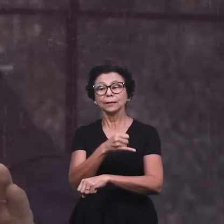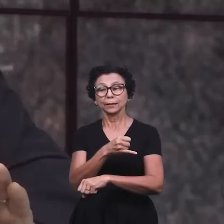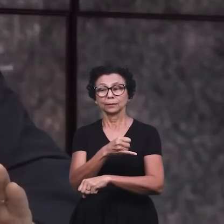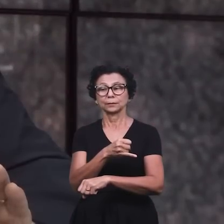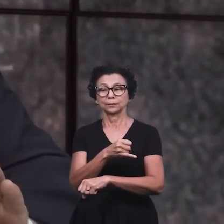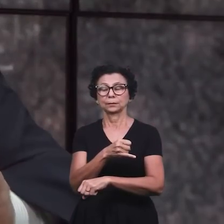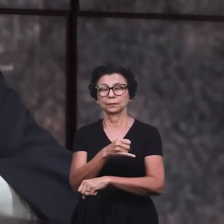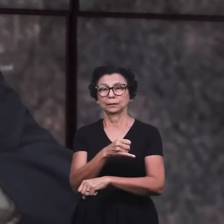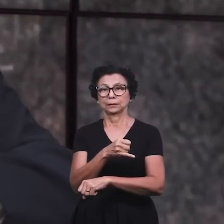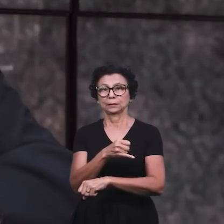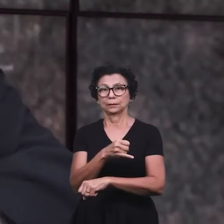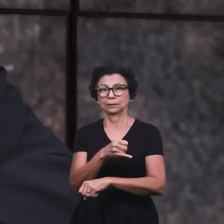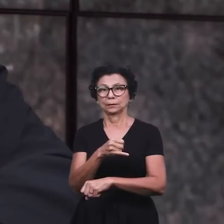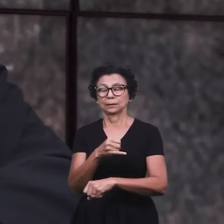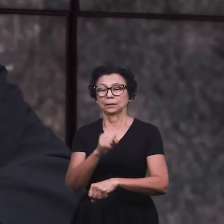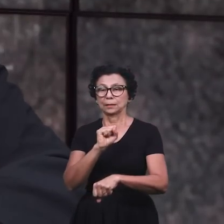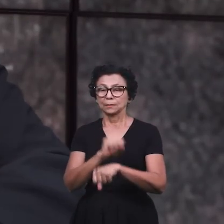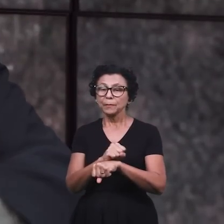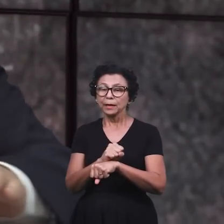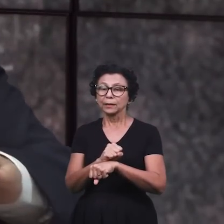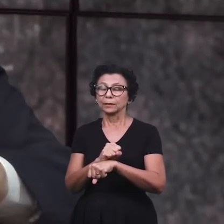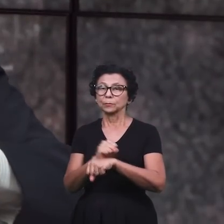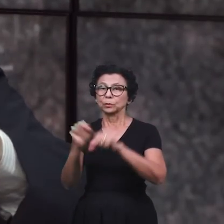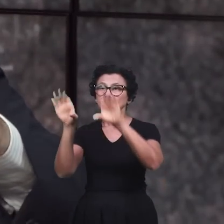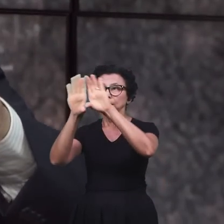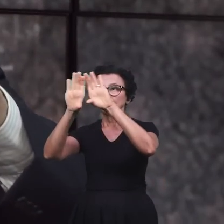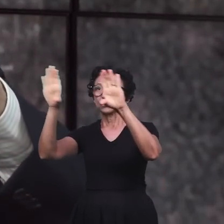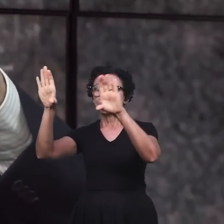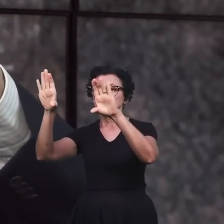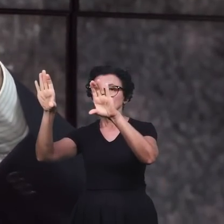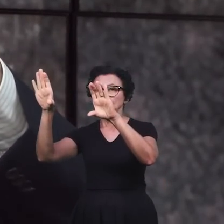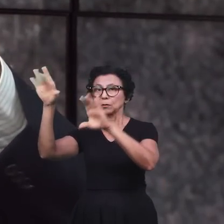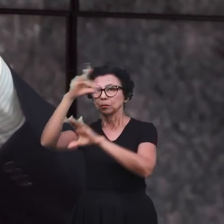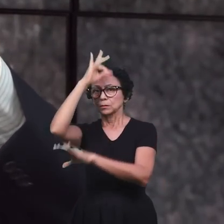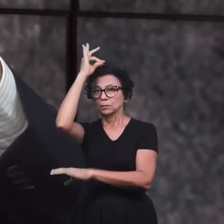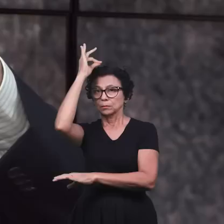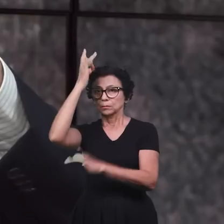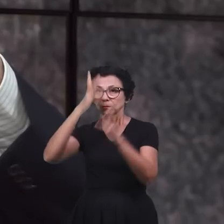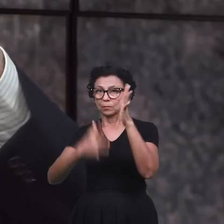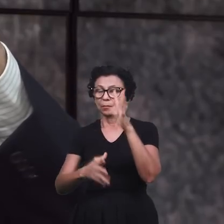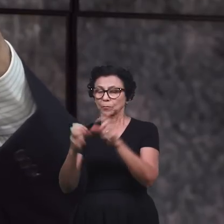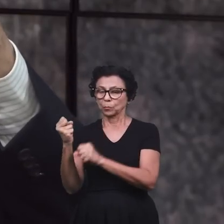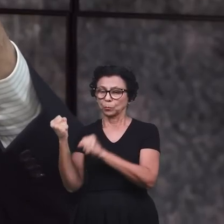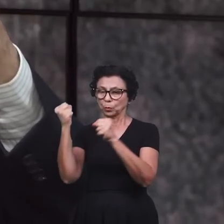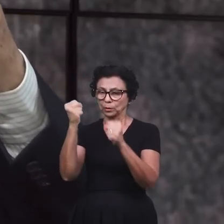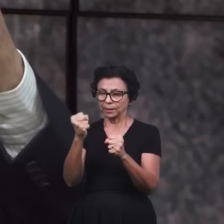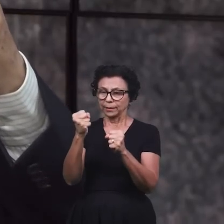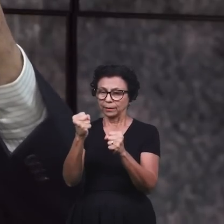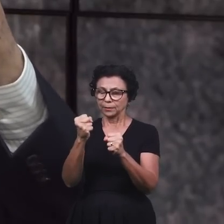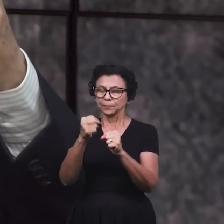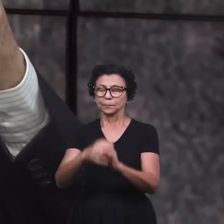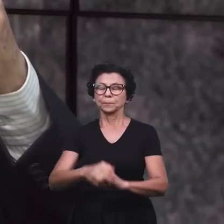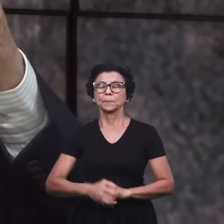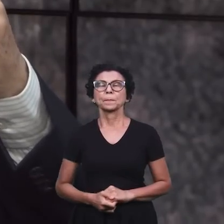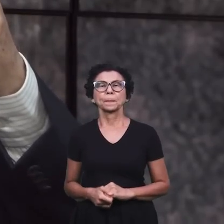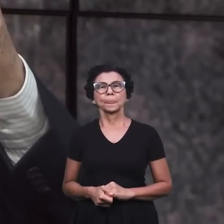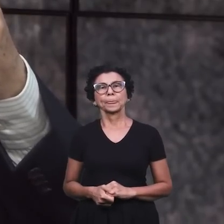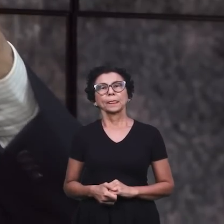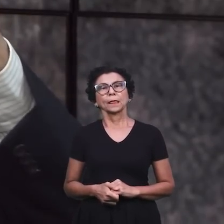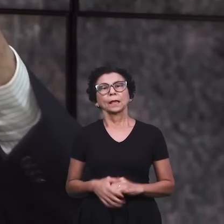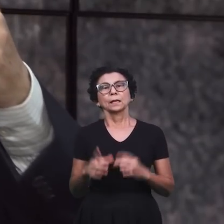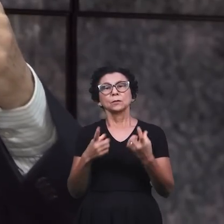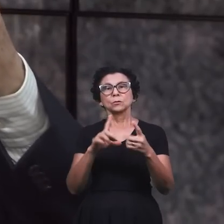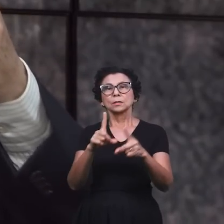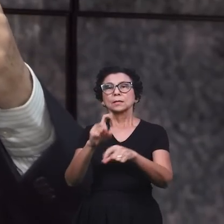Jesus subiu para o Pai. E os discípulos passaram a esperar esse momento do qual Jesus falou